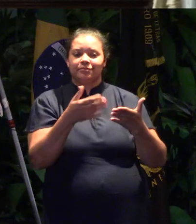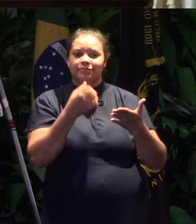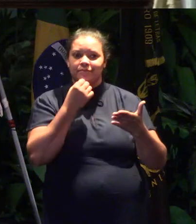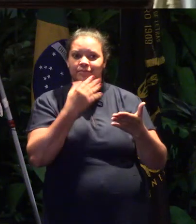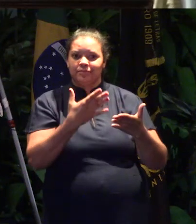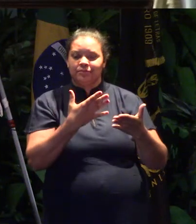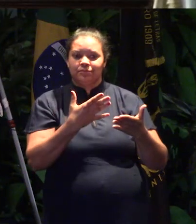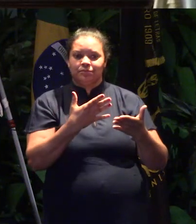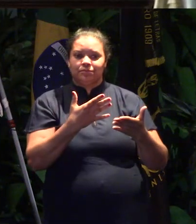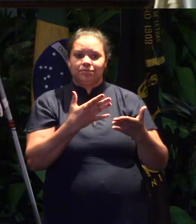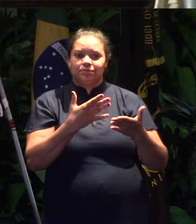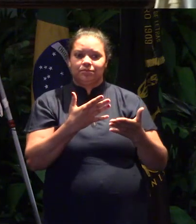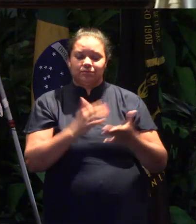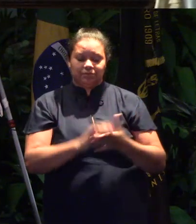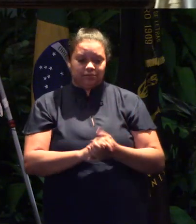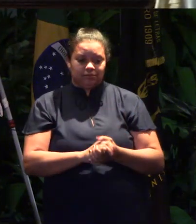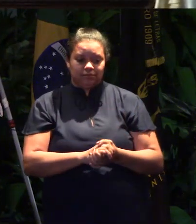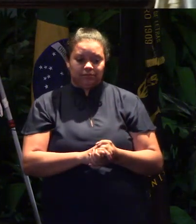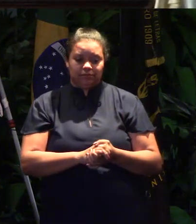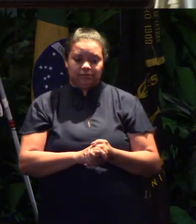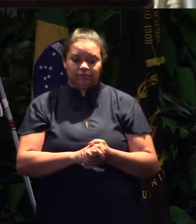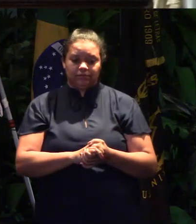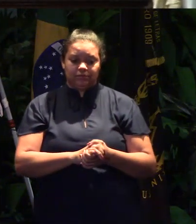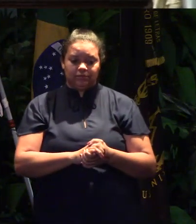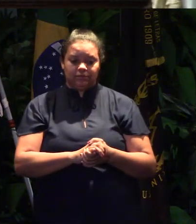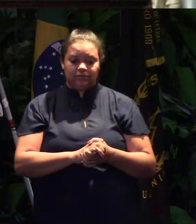acredito que, além de ser uma leitura